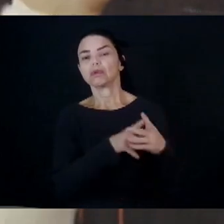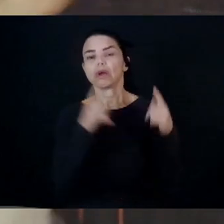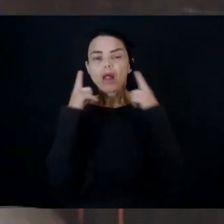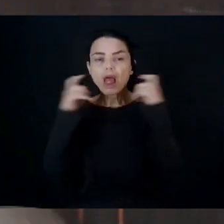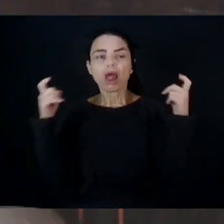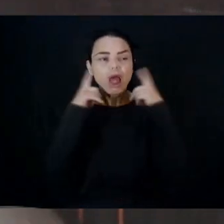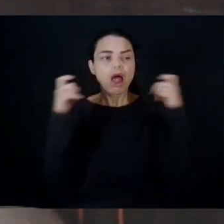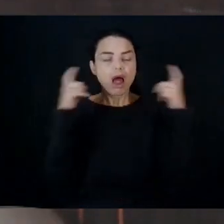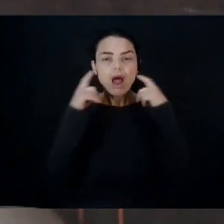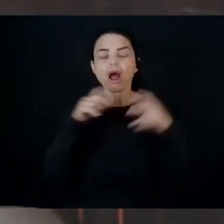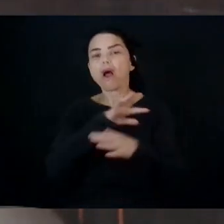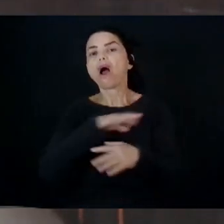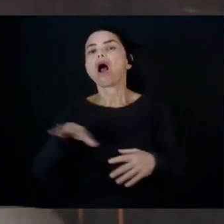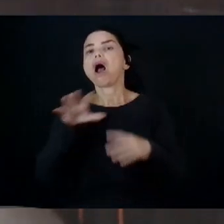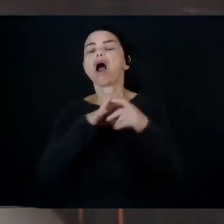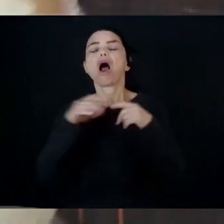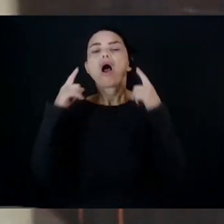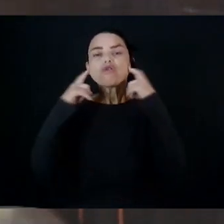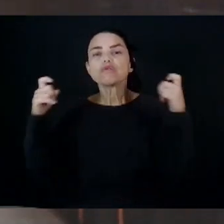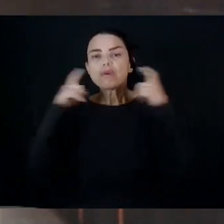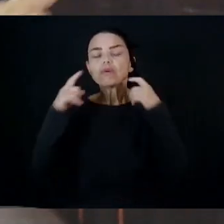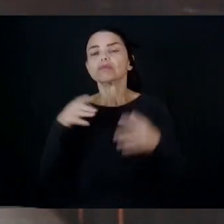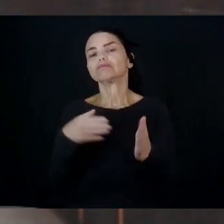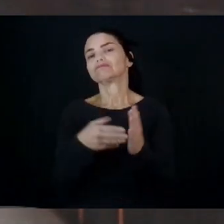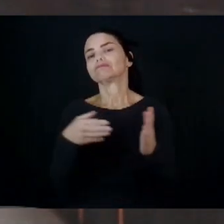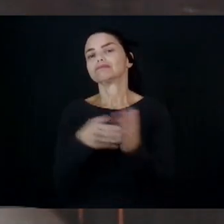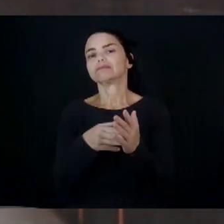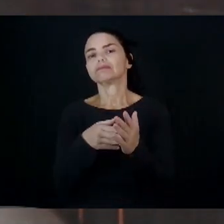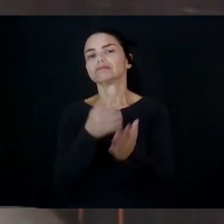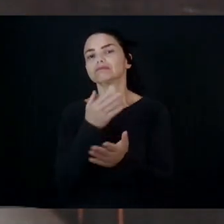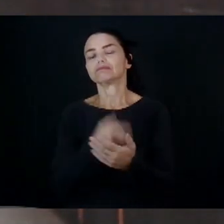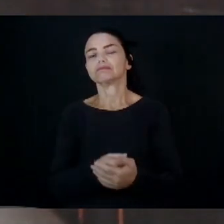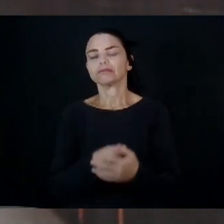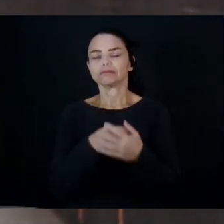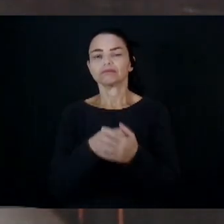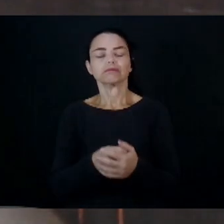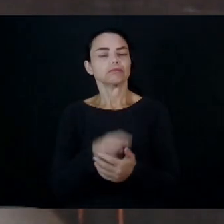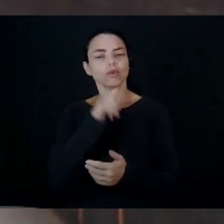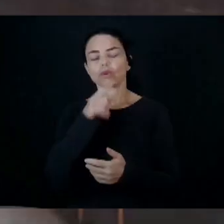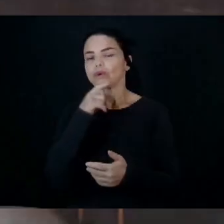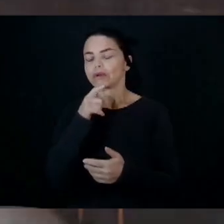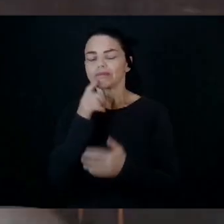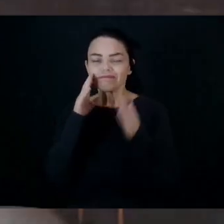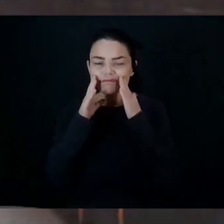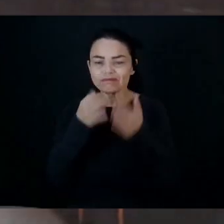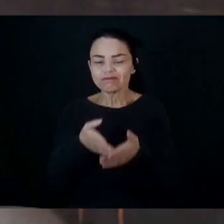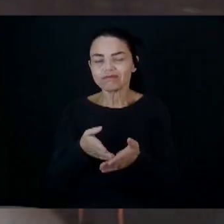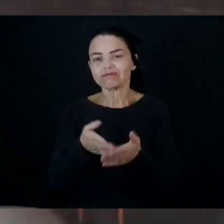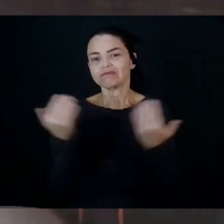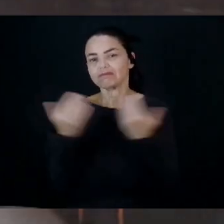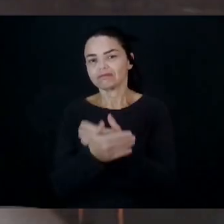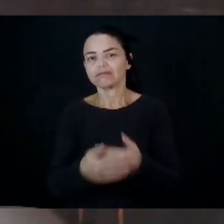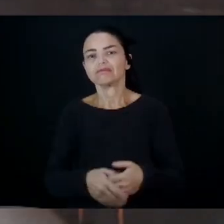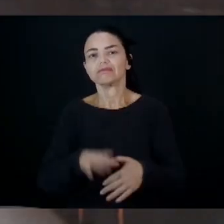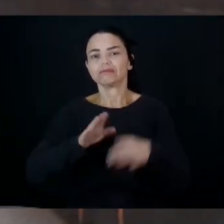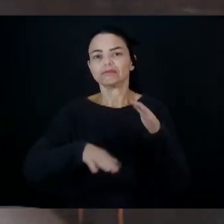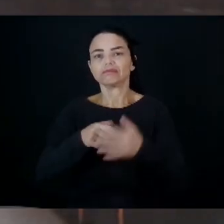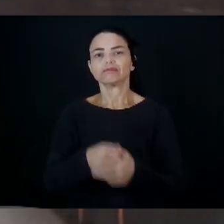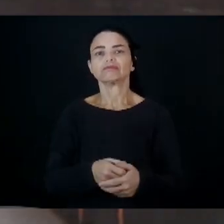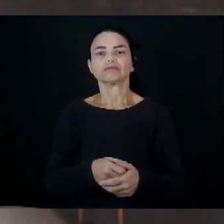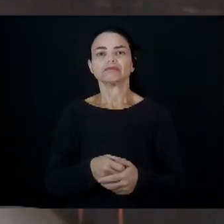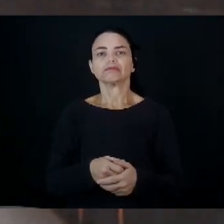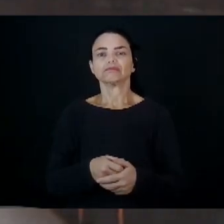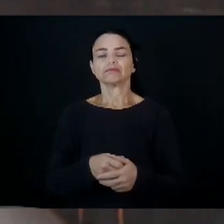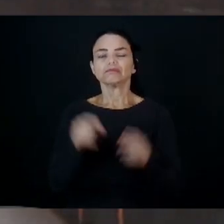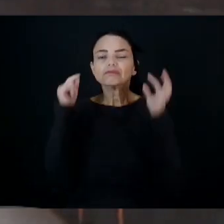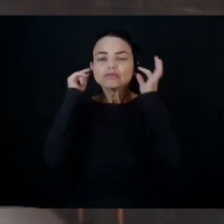E aí tudo é motivo para eu prestar atenção e não prestar atenção no que eu estou fazendo. Então, às vezes, ela, com um